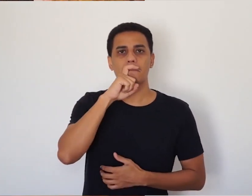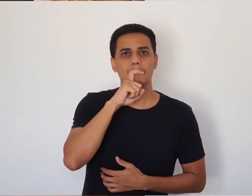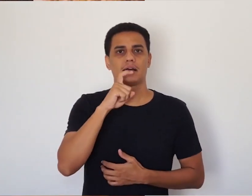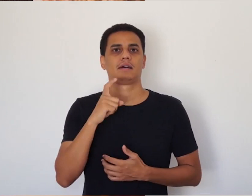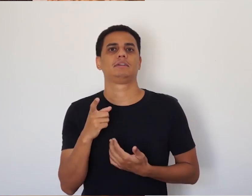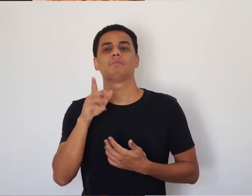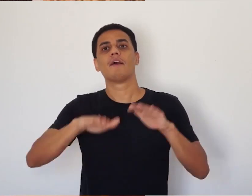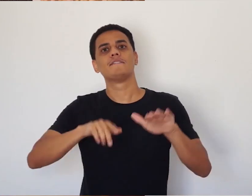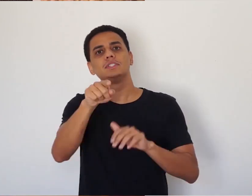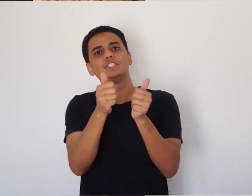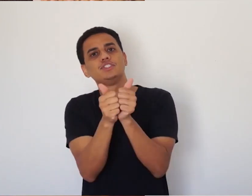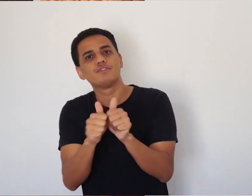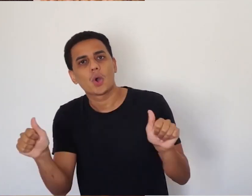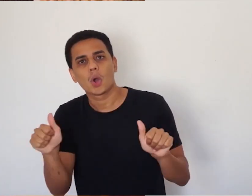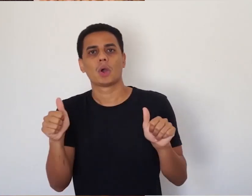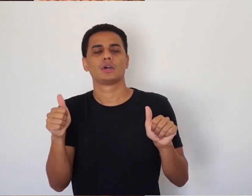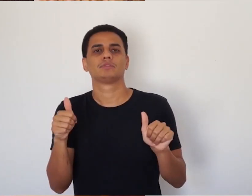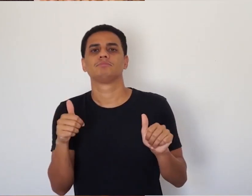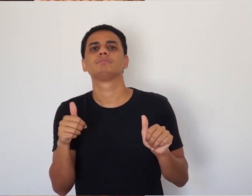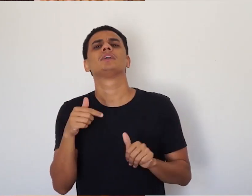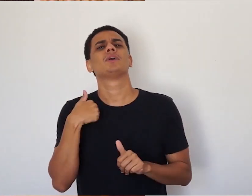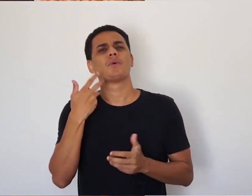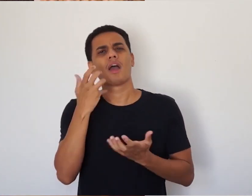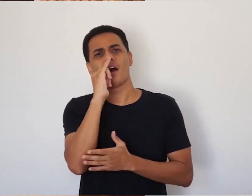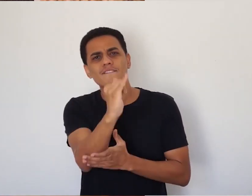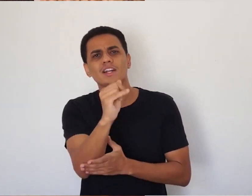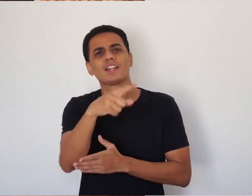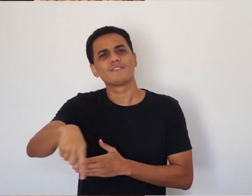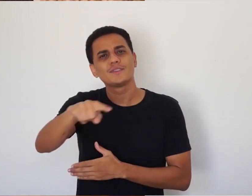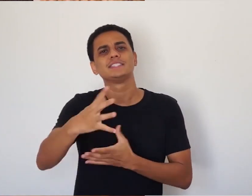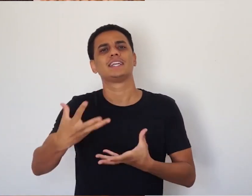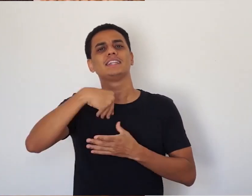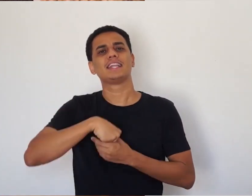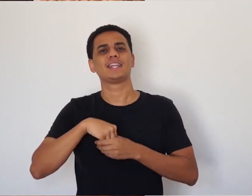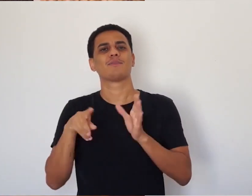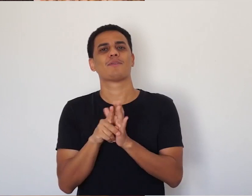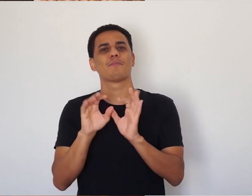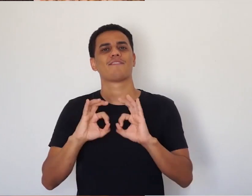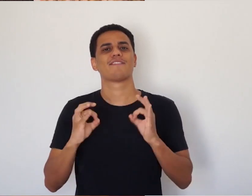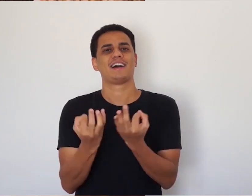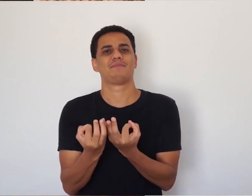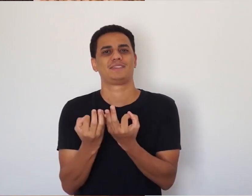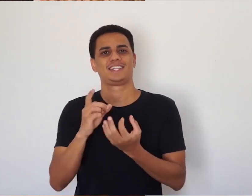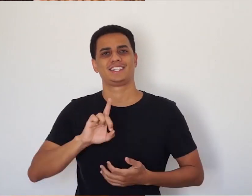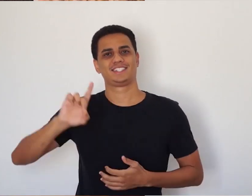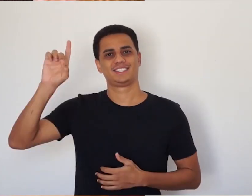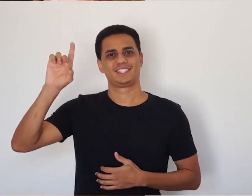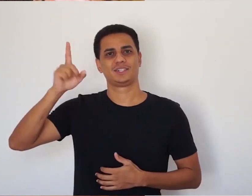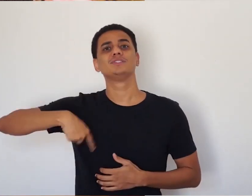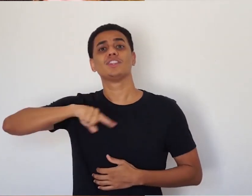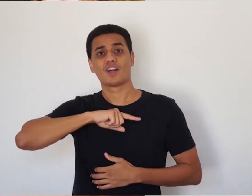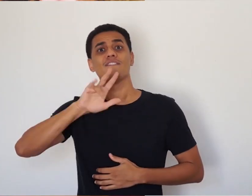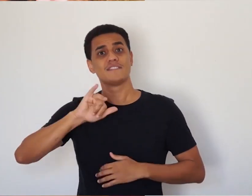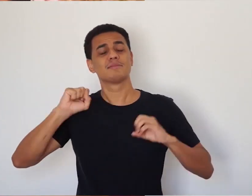um pai, não é? Talvez divorciado, divorciada. Eu quero dizer que você faz parte da grande família de Deus e nós